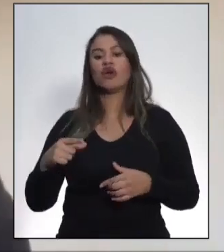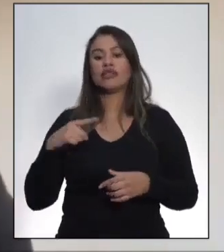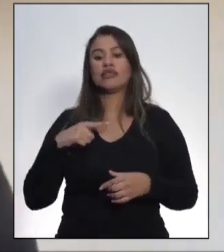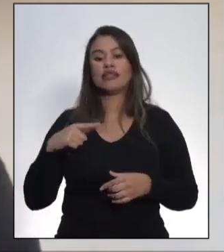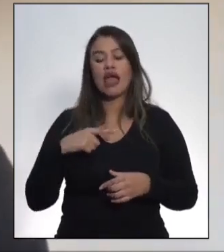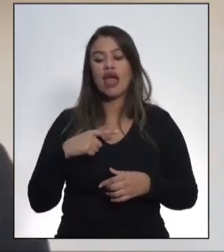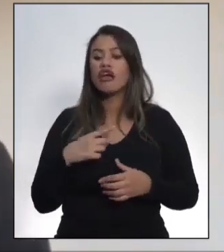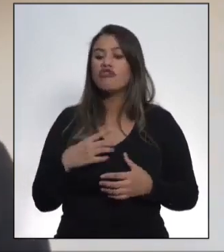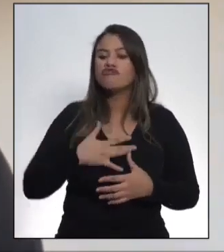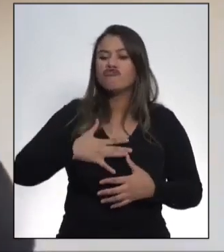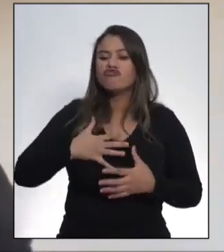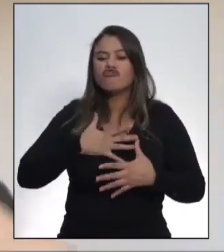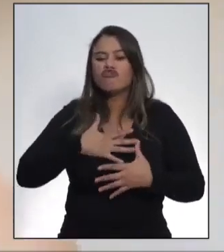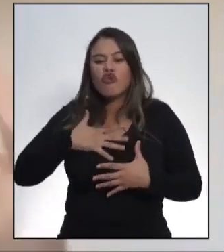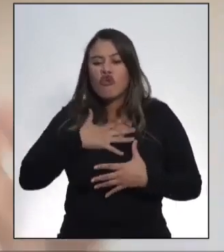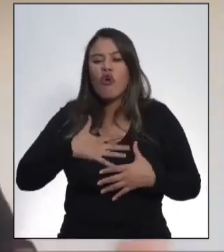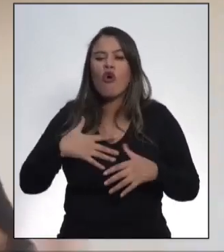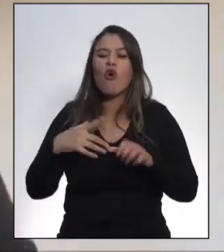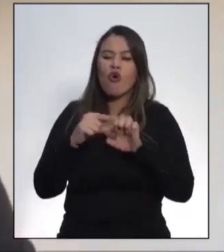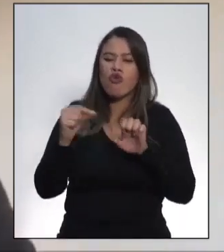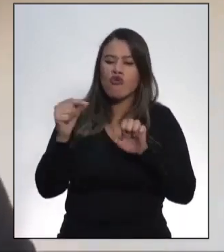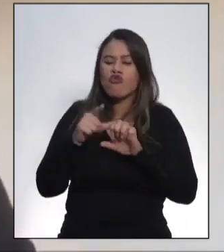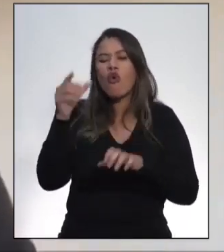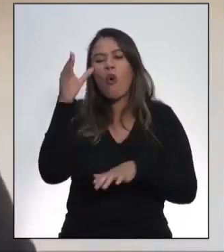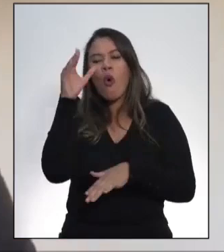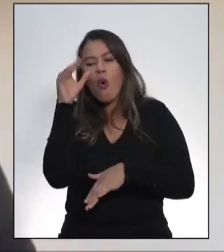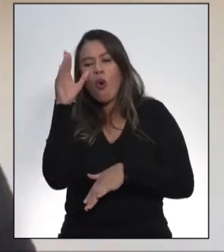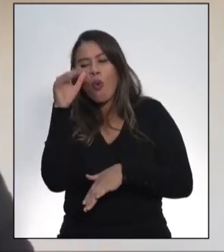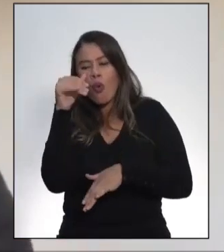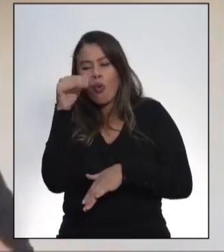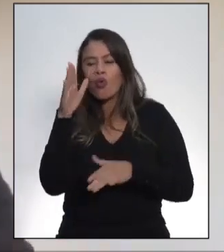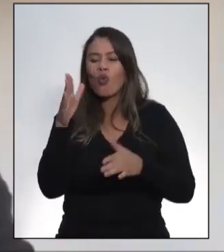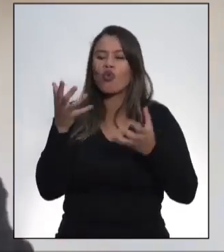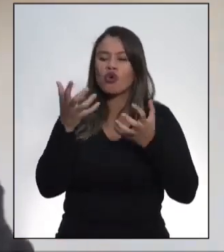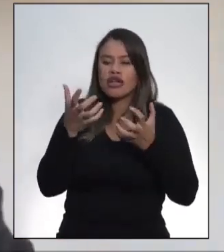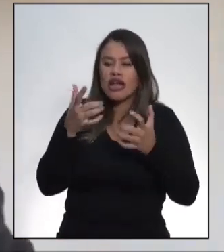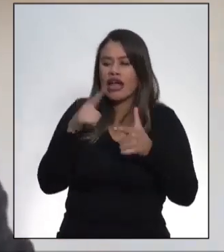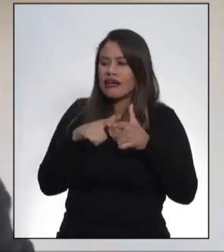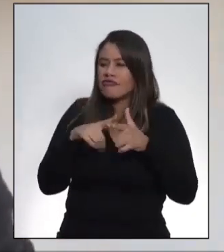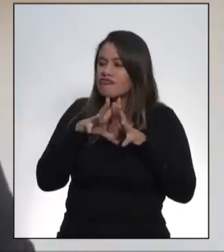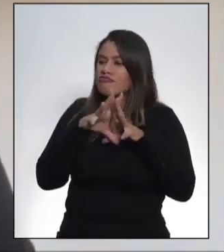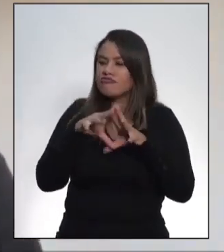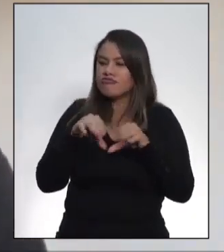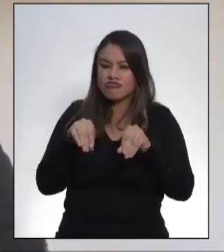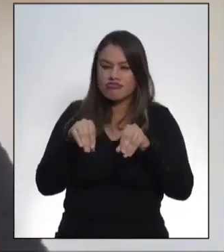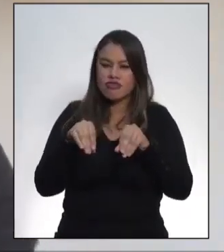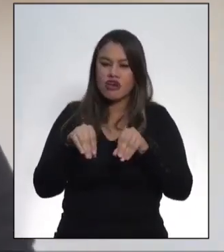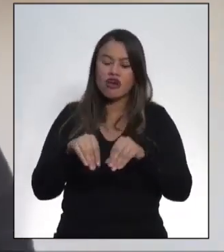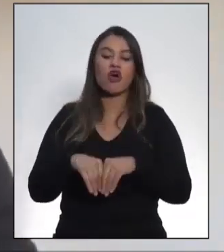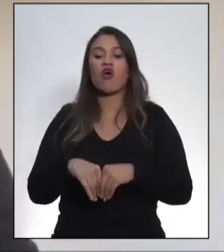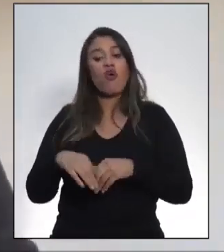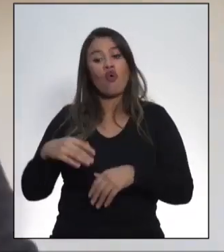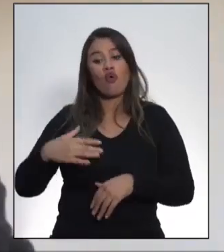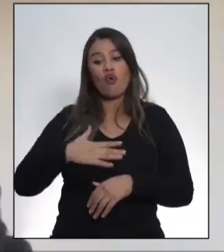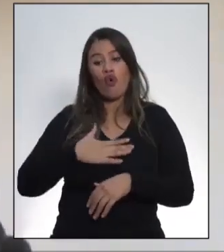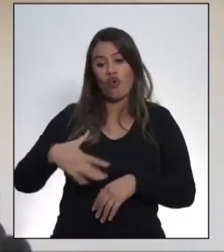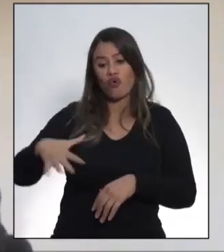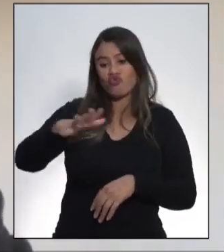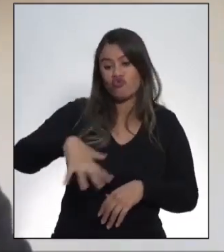atitude curiosa para resolver problemas. Você gosta de um tema, você gosta de uma indústria,